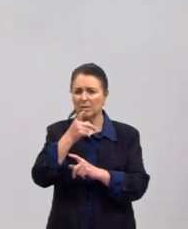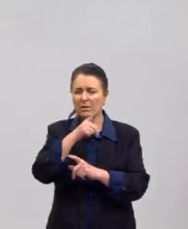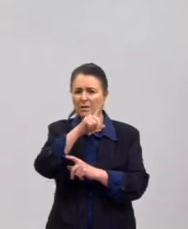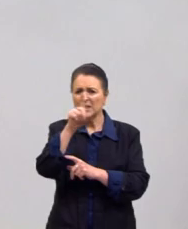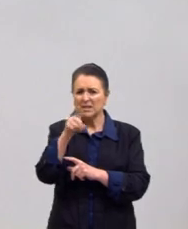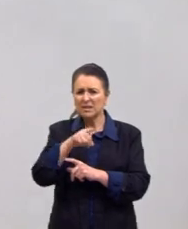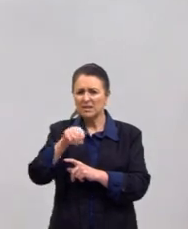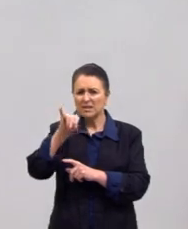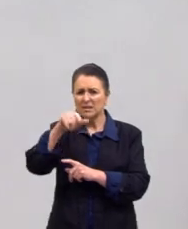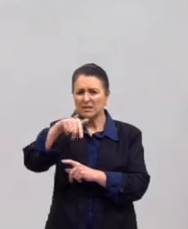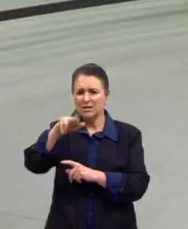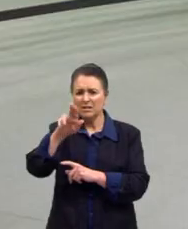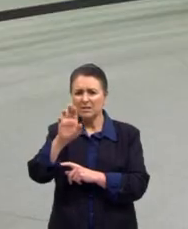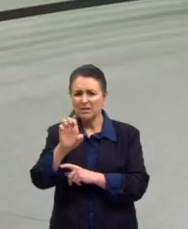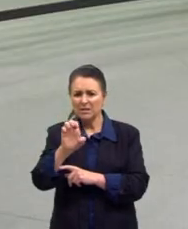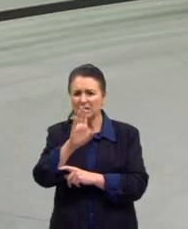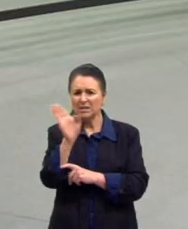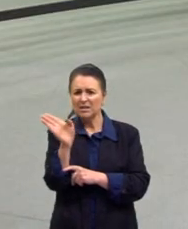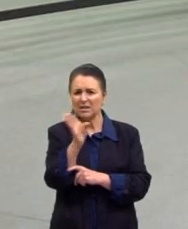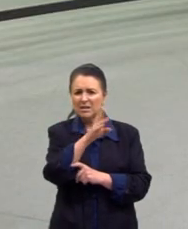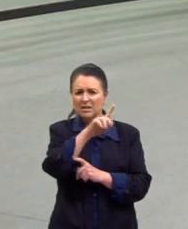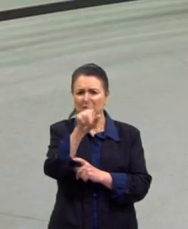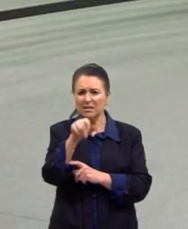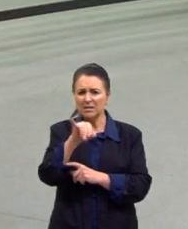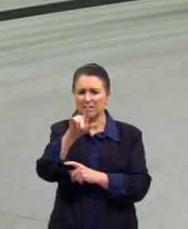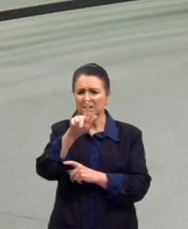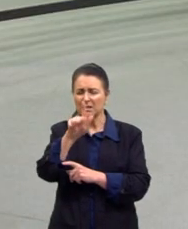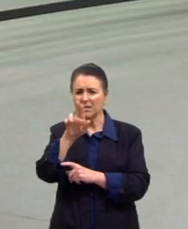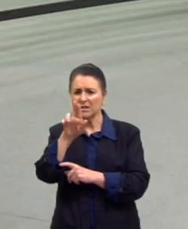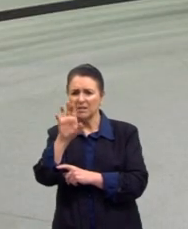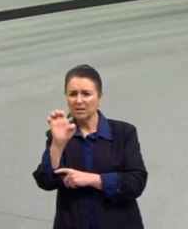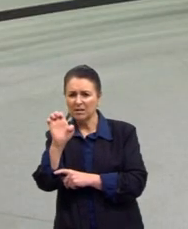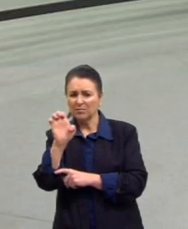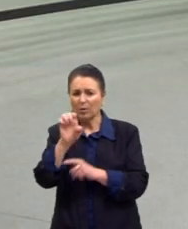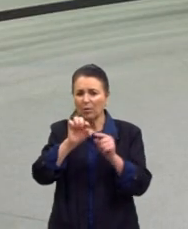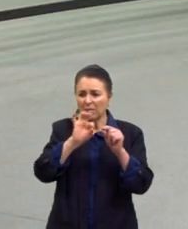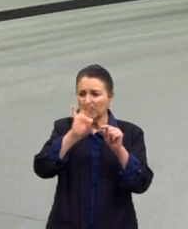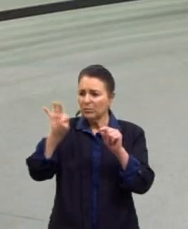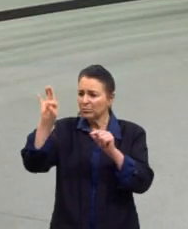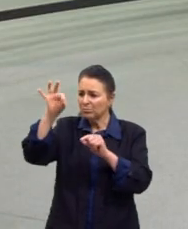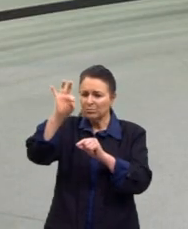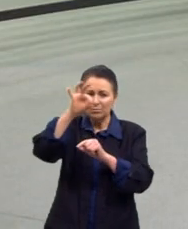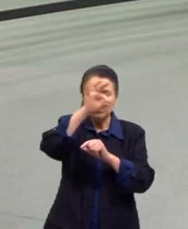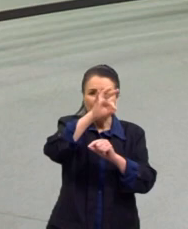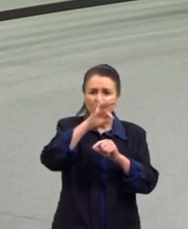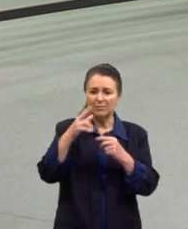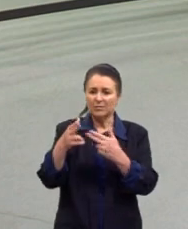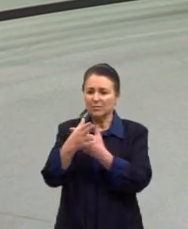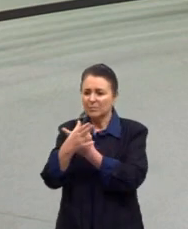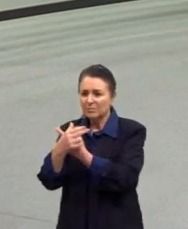zig Porque deve fazer zig zag né alguma coisa assim